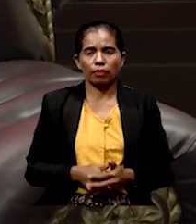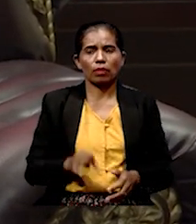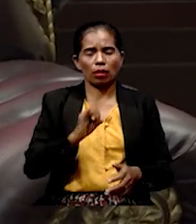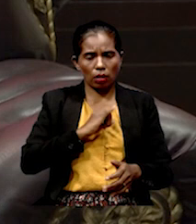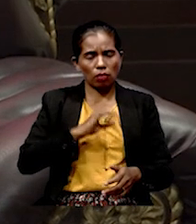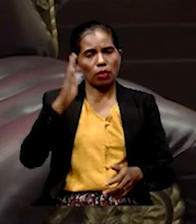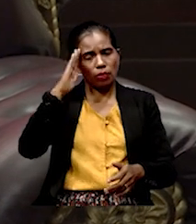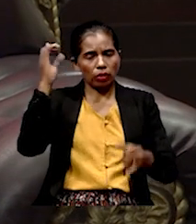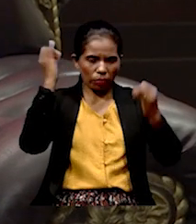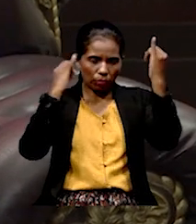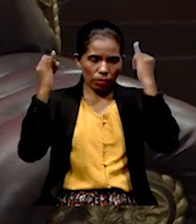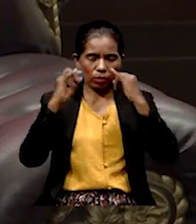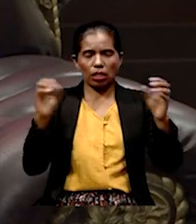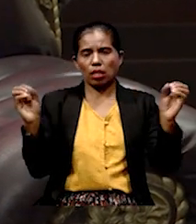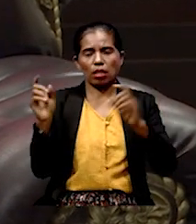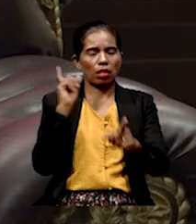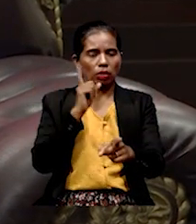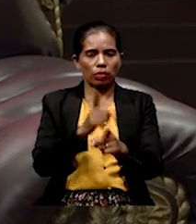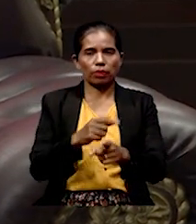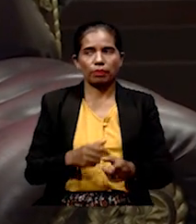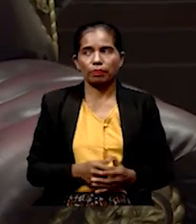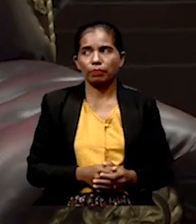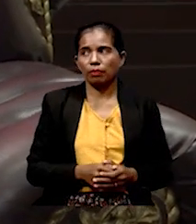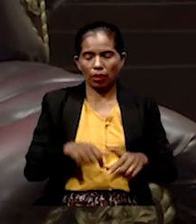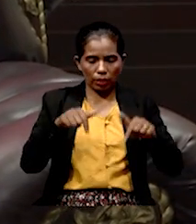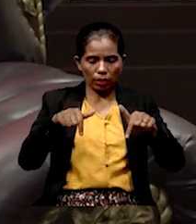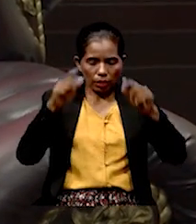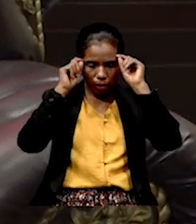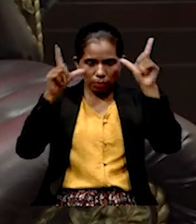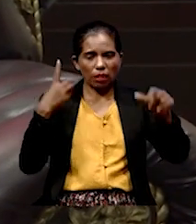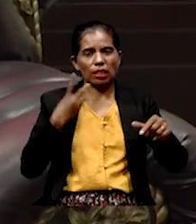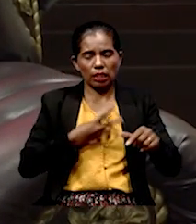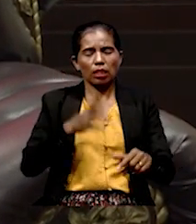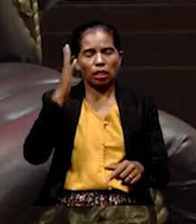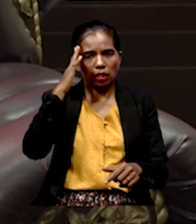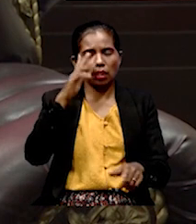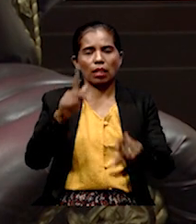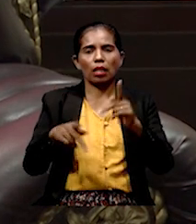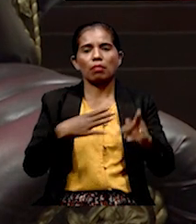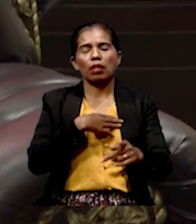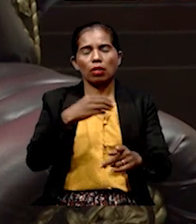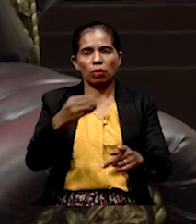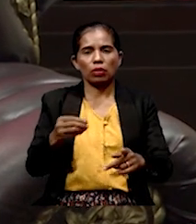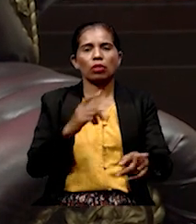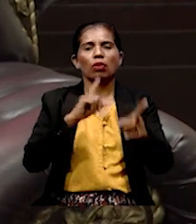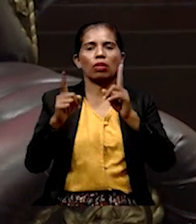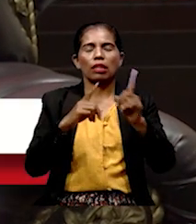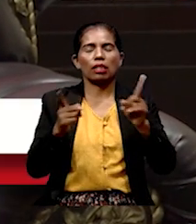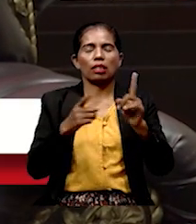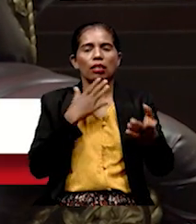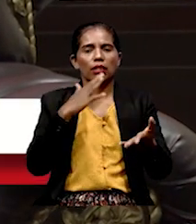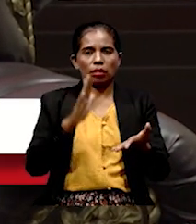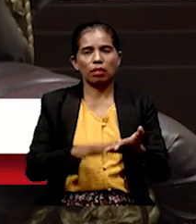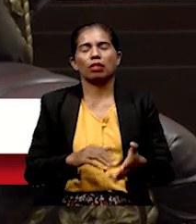informasaun ne lalos informasaun ne lalos ya timor ne tatena na ema gosta gosip anasang